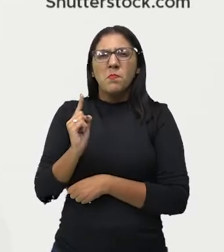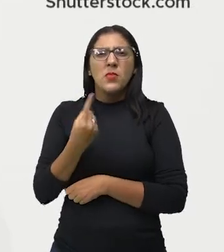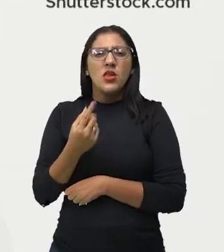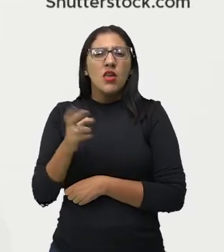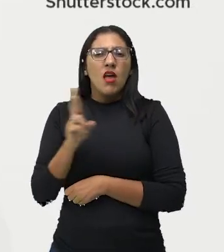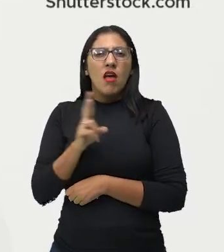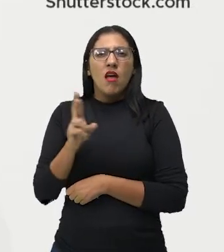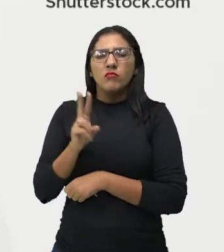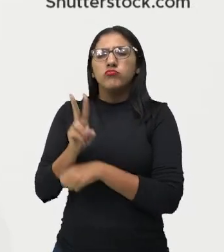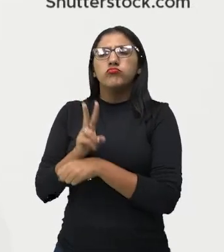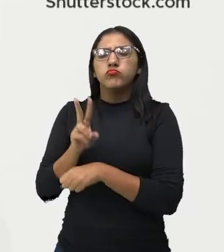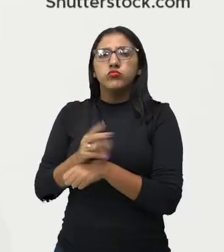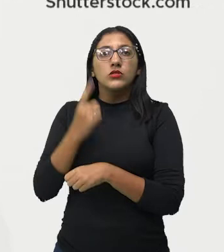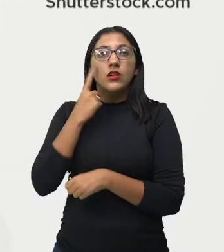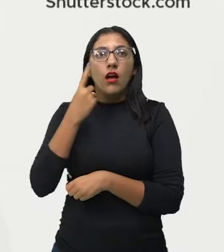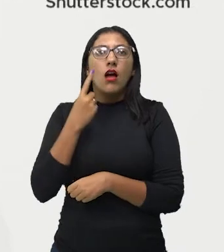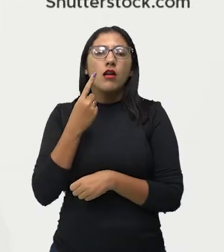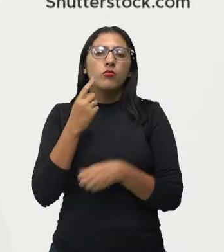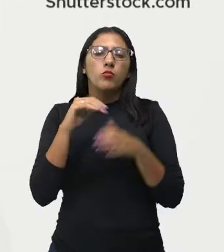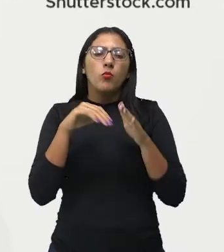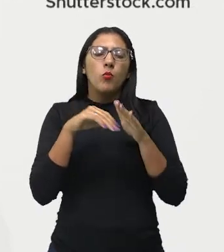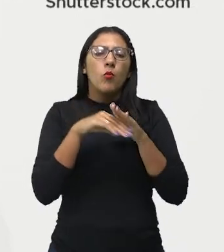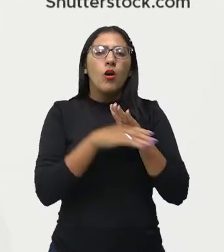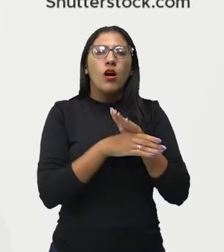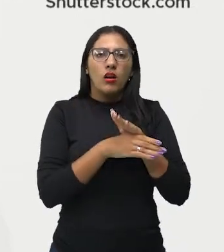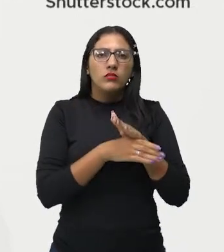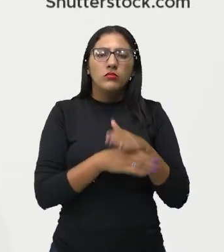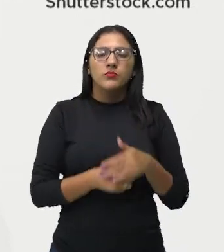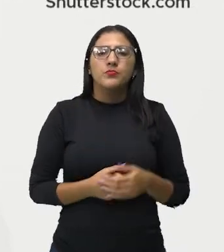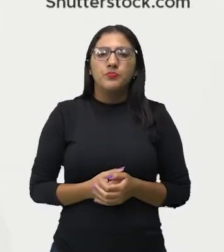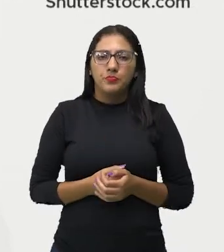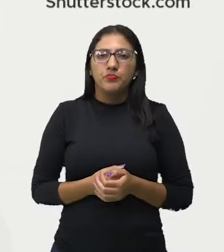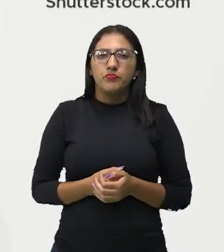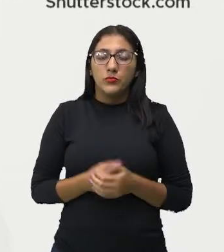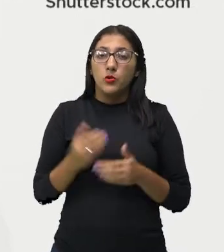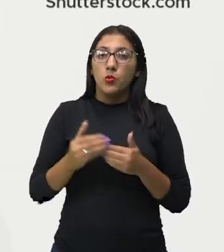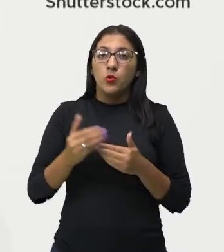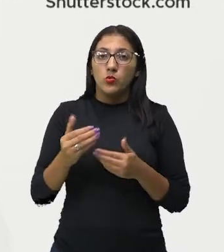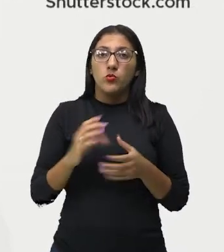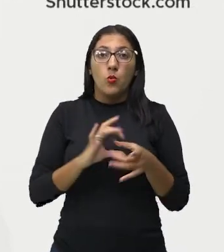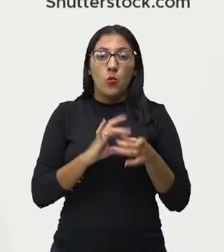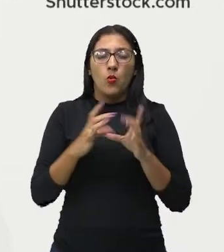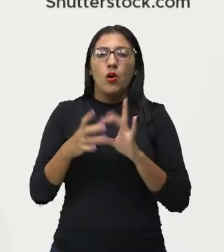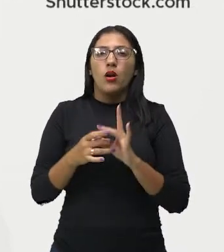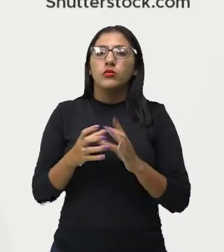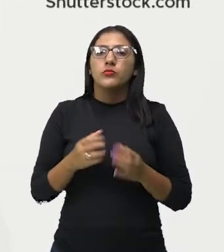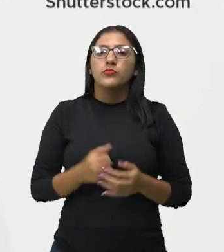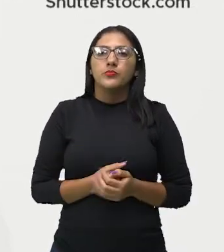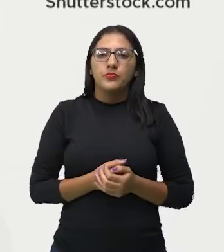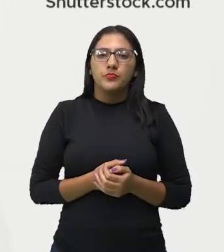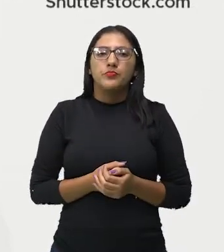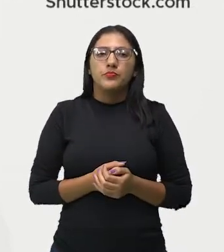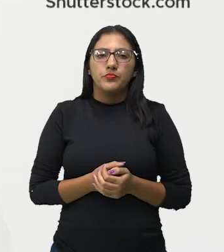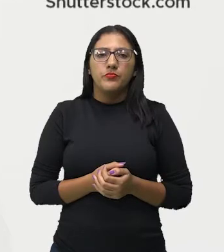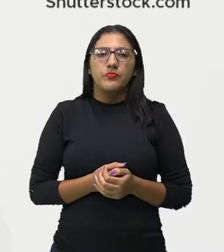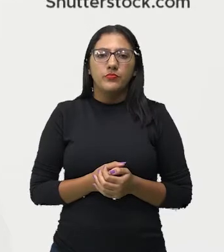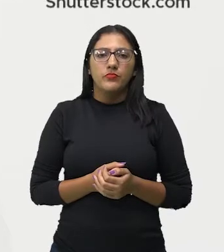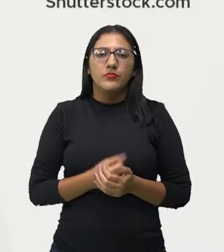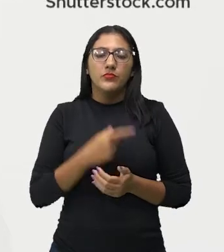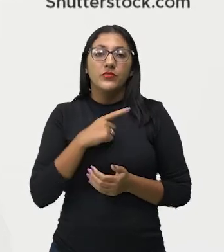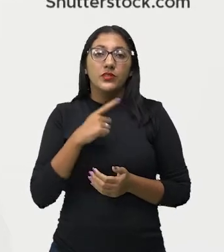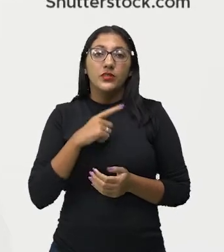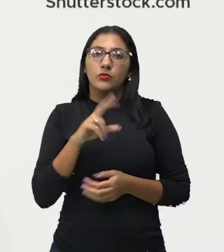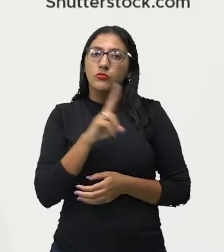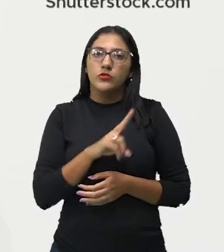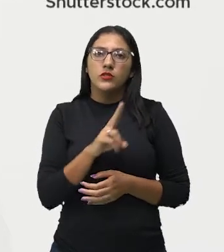papai tem dinheiro sobrando aí, vai fazer investimento. Vamos lá, vamos continuar o nosso contexto. Durante 3 anos, em regime de